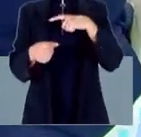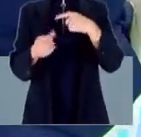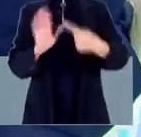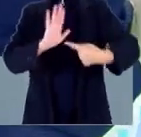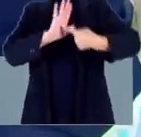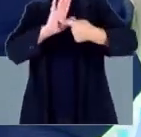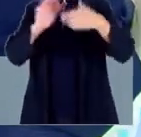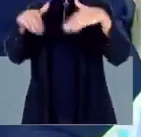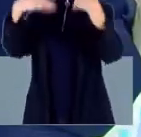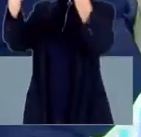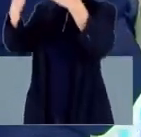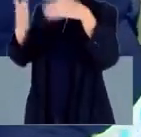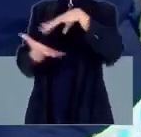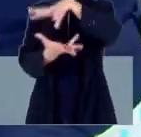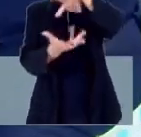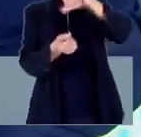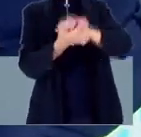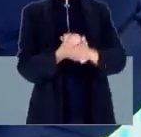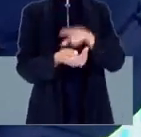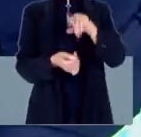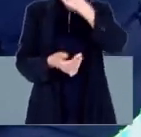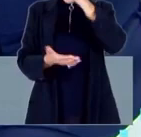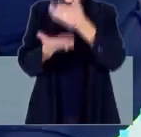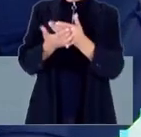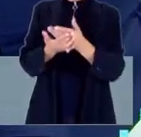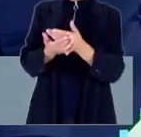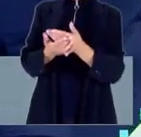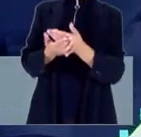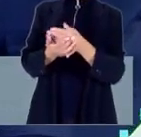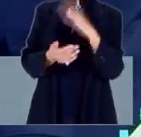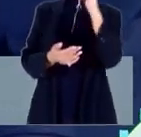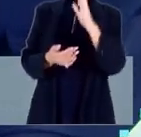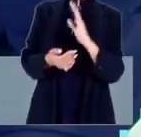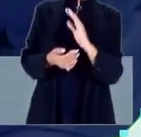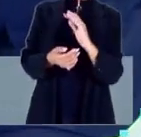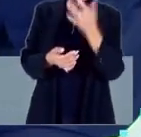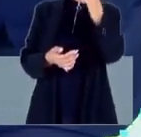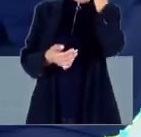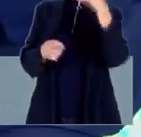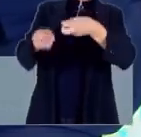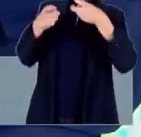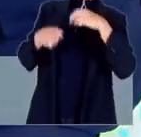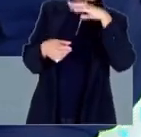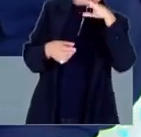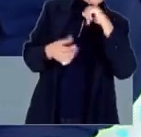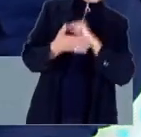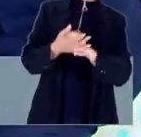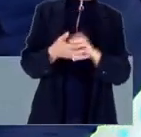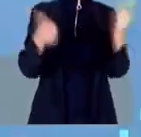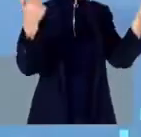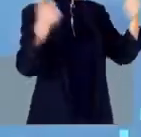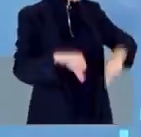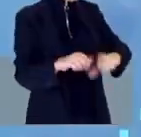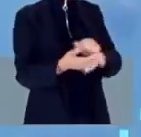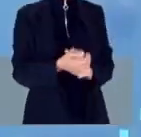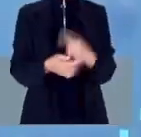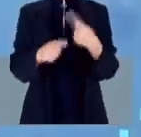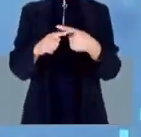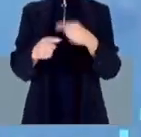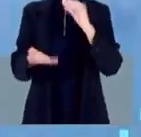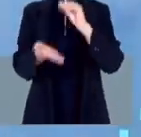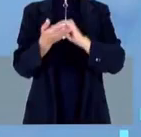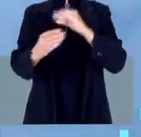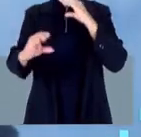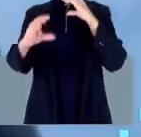perante o mundo você acha que o Brasil está com uma imagem ruim lá fora péssima péssima muito por falta de